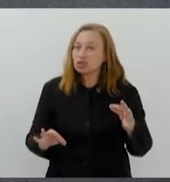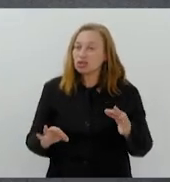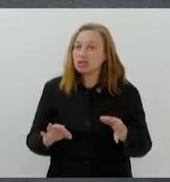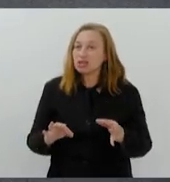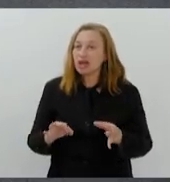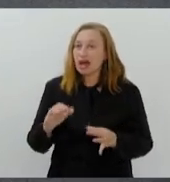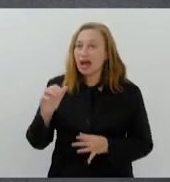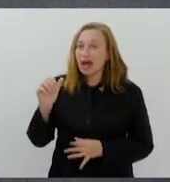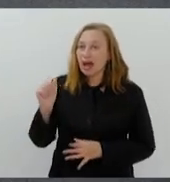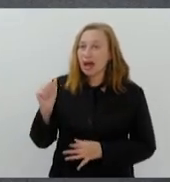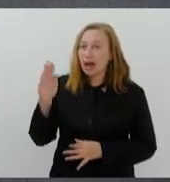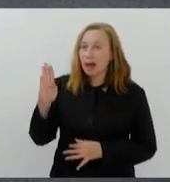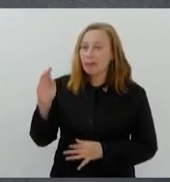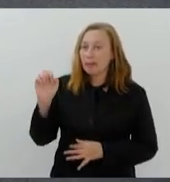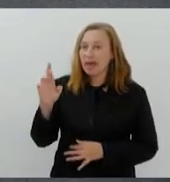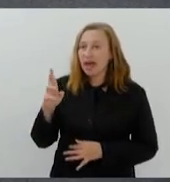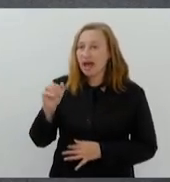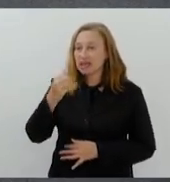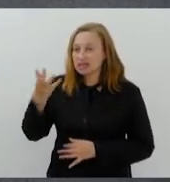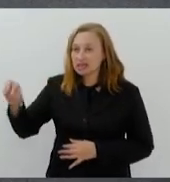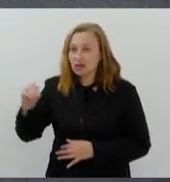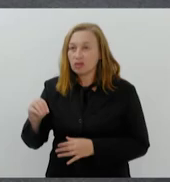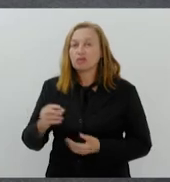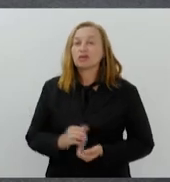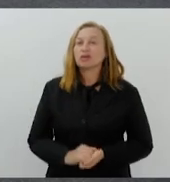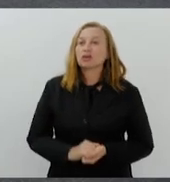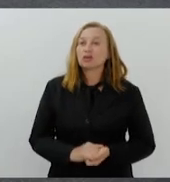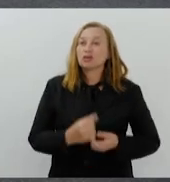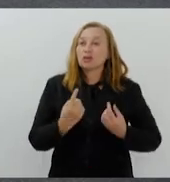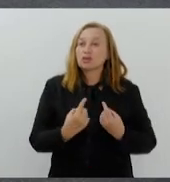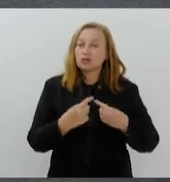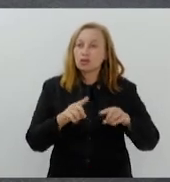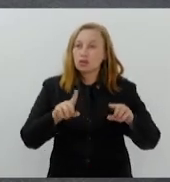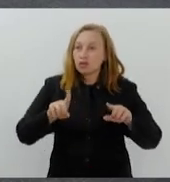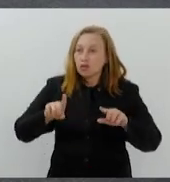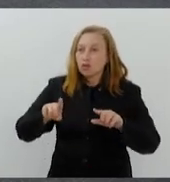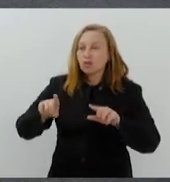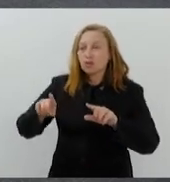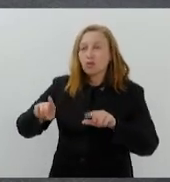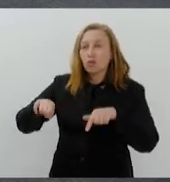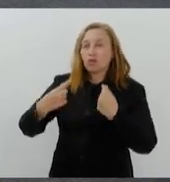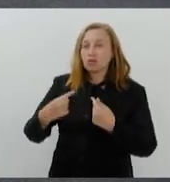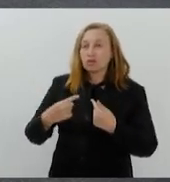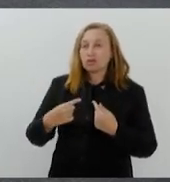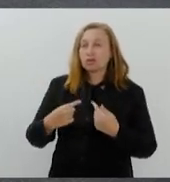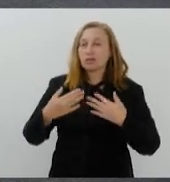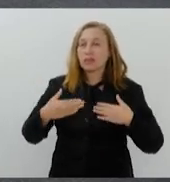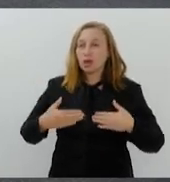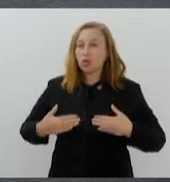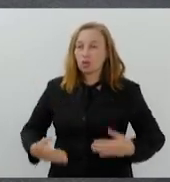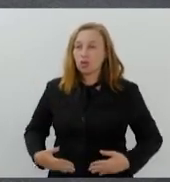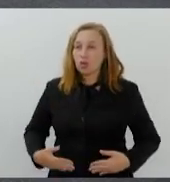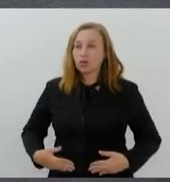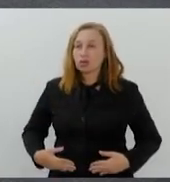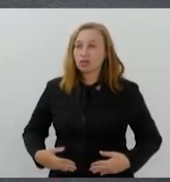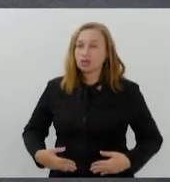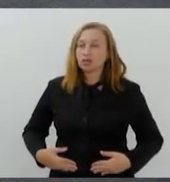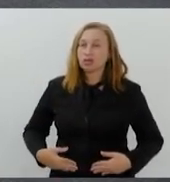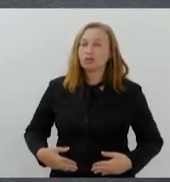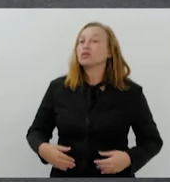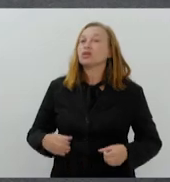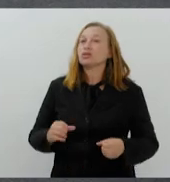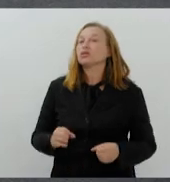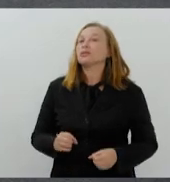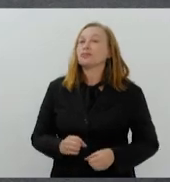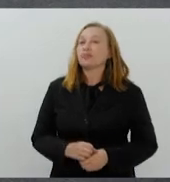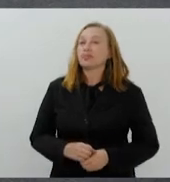aí ela segue com ataques transfóbicos, com ameaças à minha integridade física, com tentativa de desconstituição